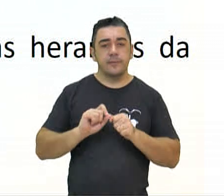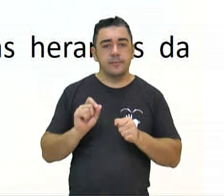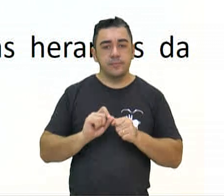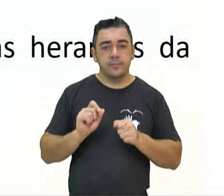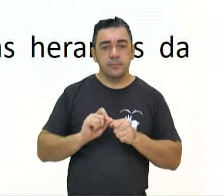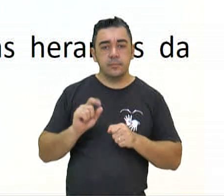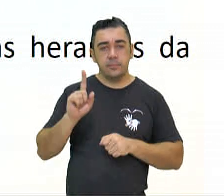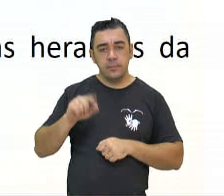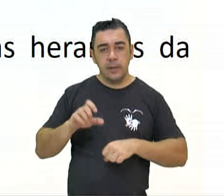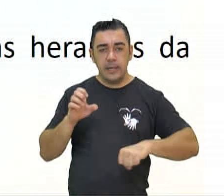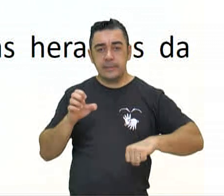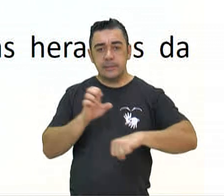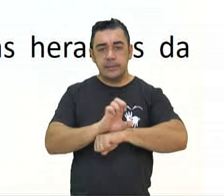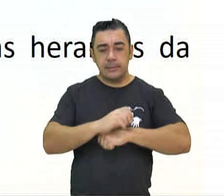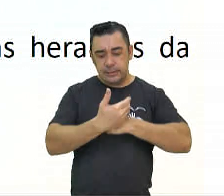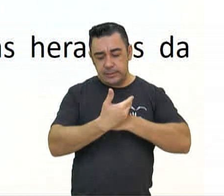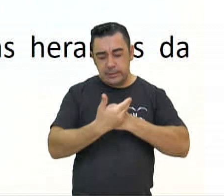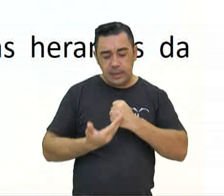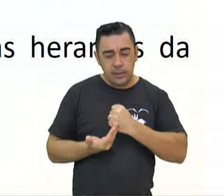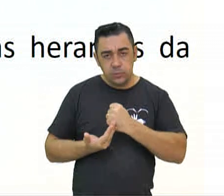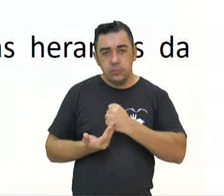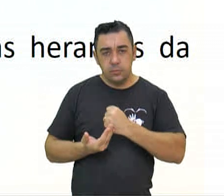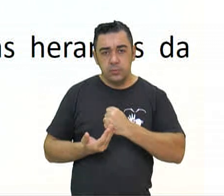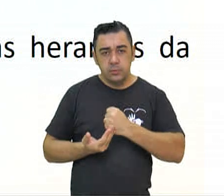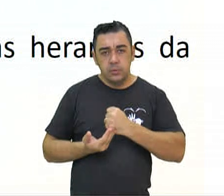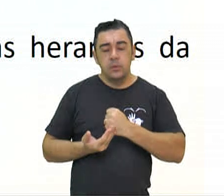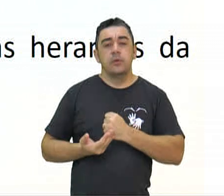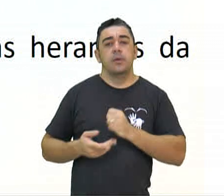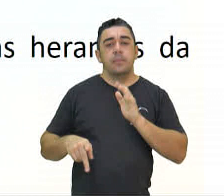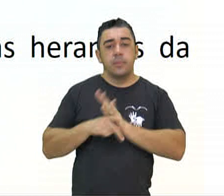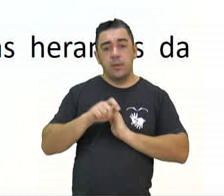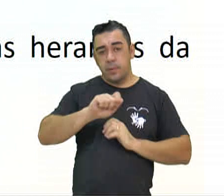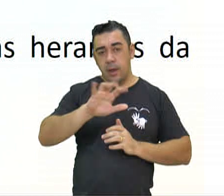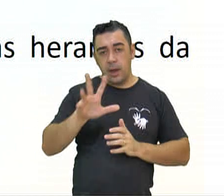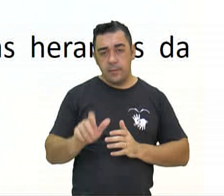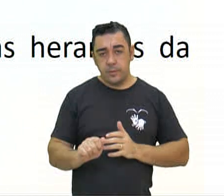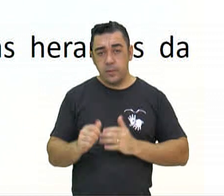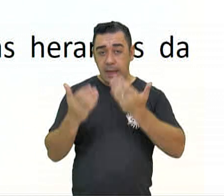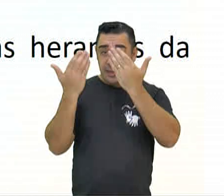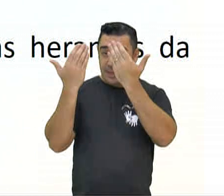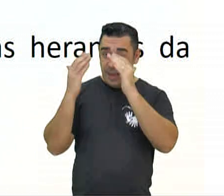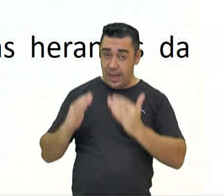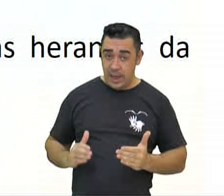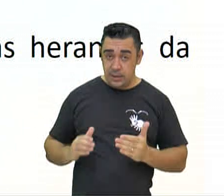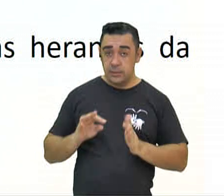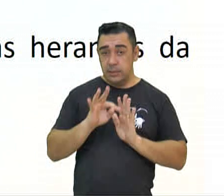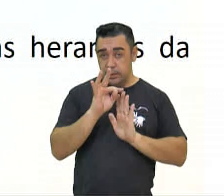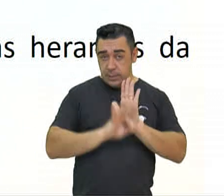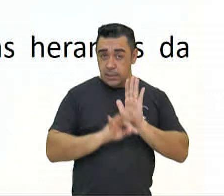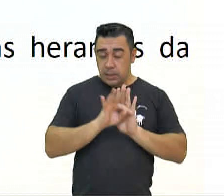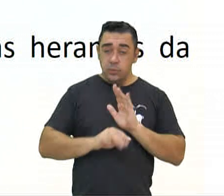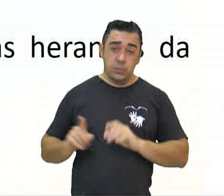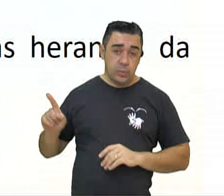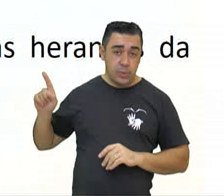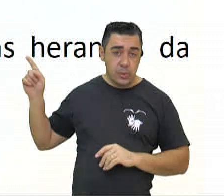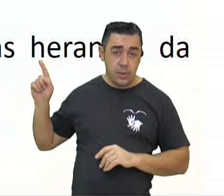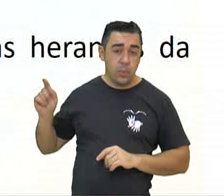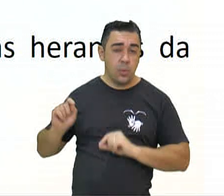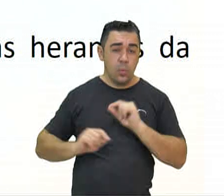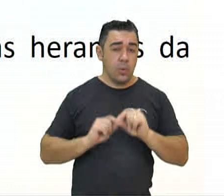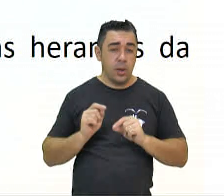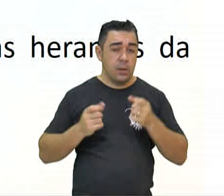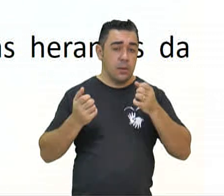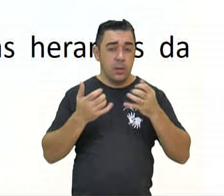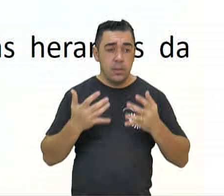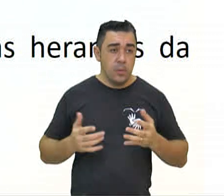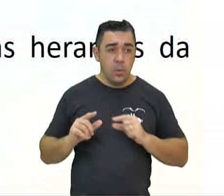Estados Nacionais na África, que eu acabei de explicar. Com base na análise desse texto, dessa afirmação, a resolução